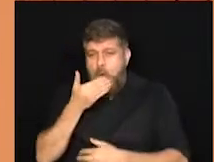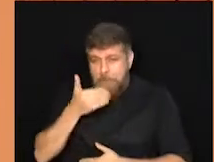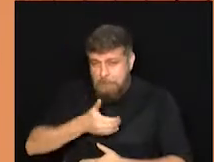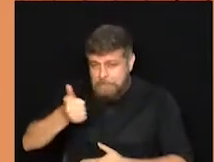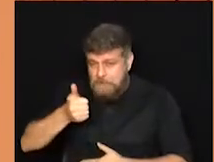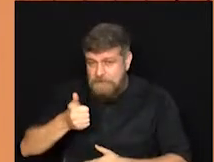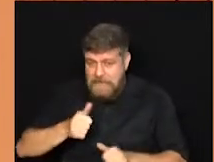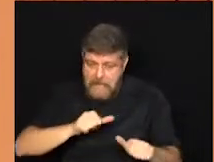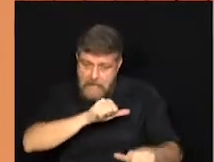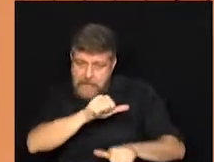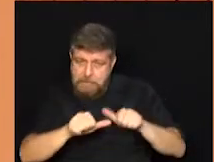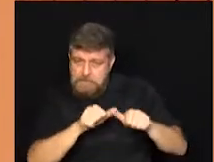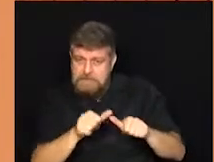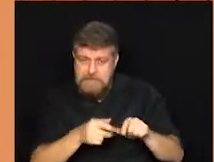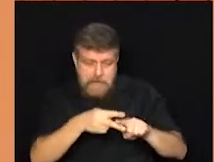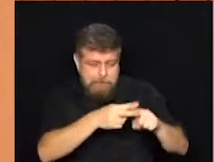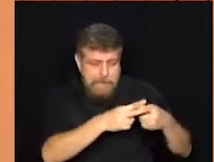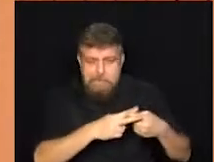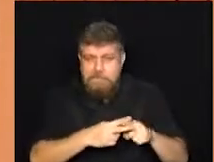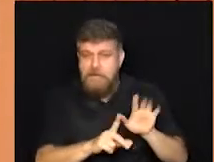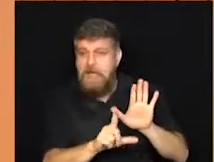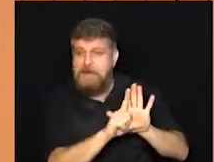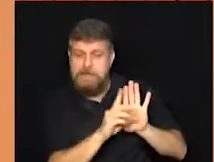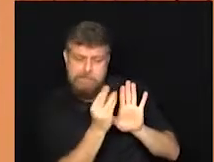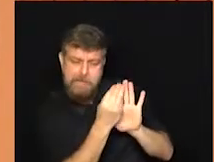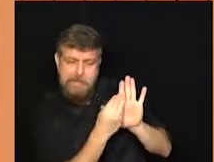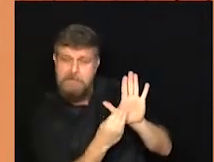alterar. Marcelo.